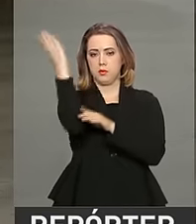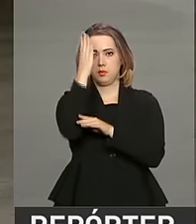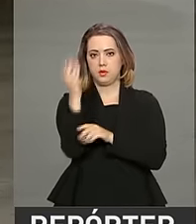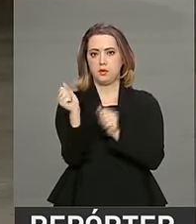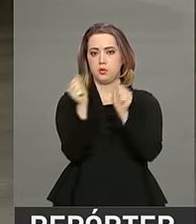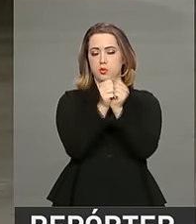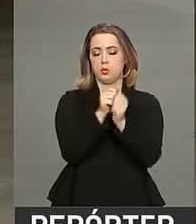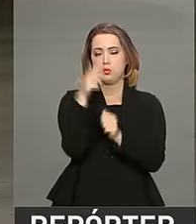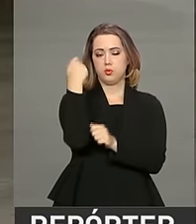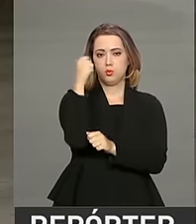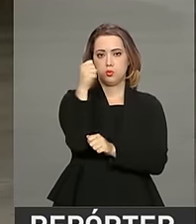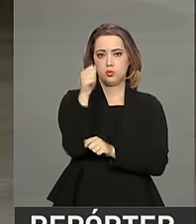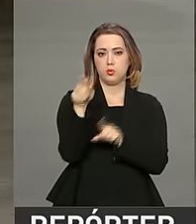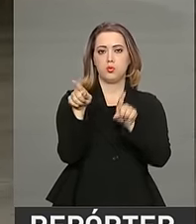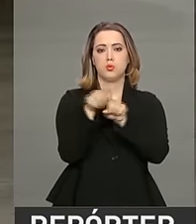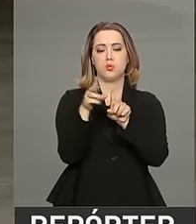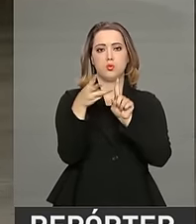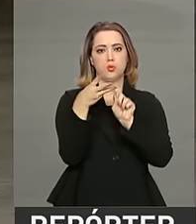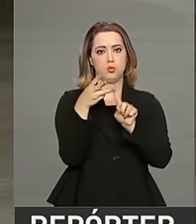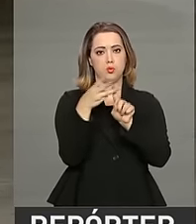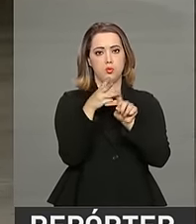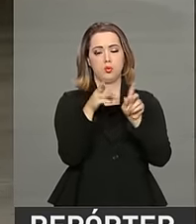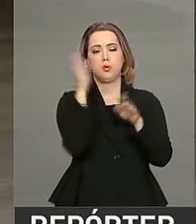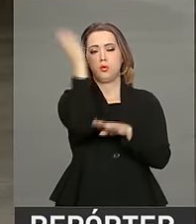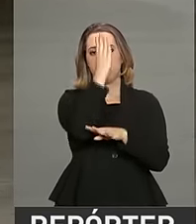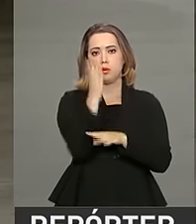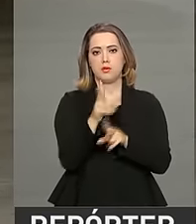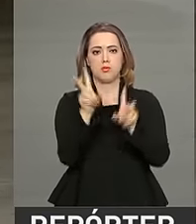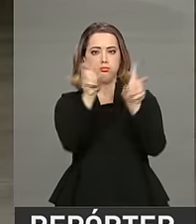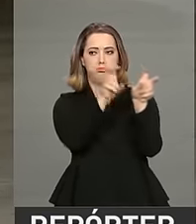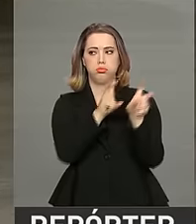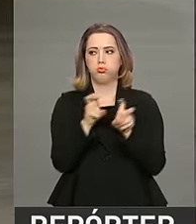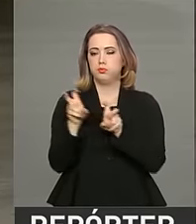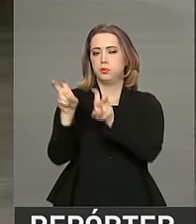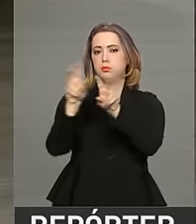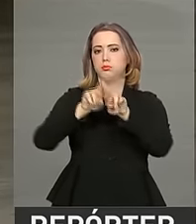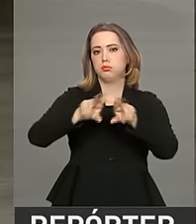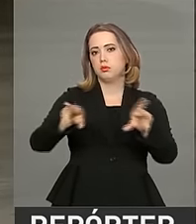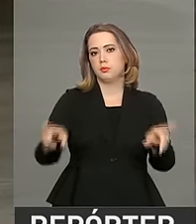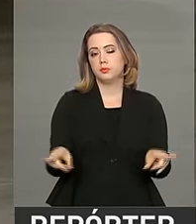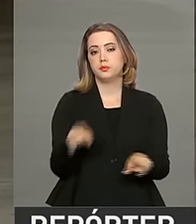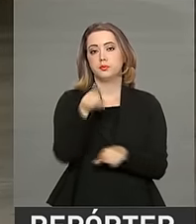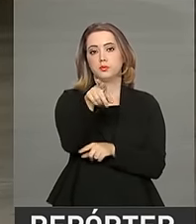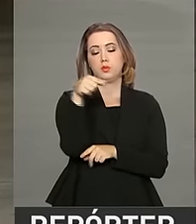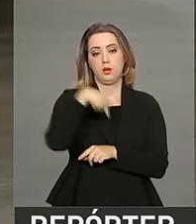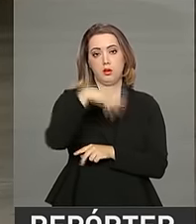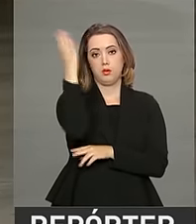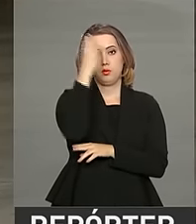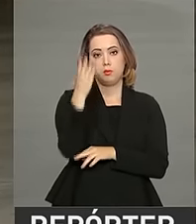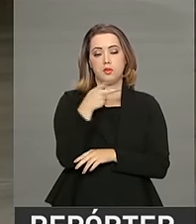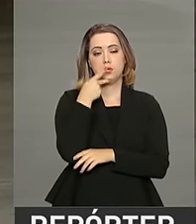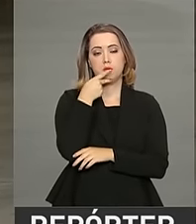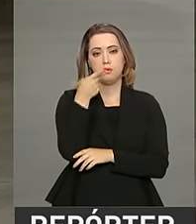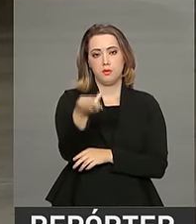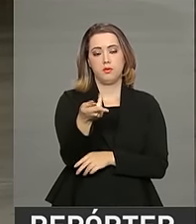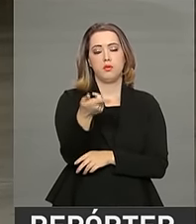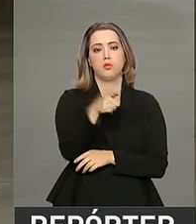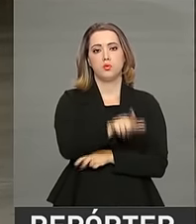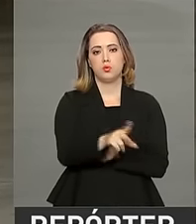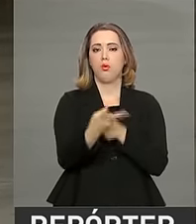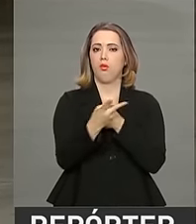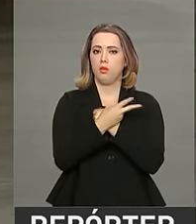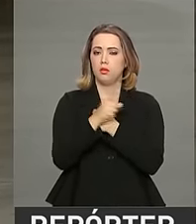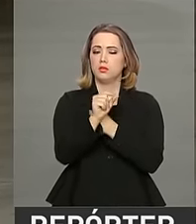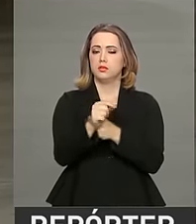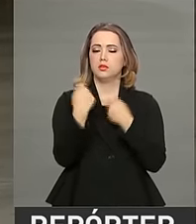Argentina e assuntos relativos ao contexto brasileiro sobre aqui o Brasil o presidente Michel Temer voltou a defender a proposta